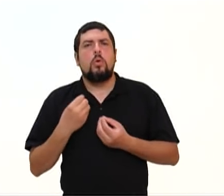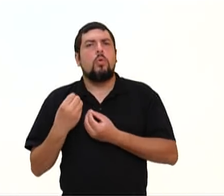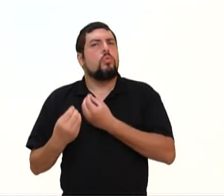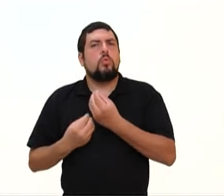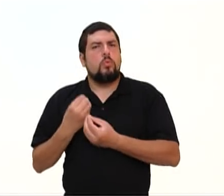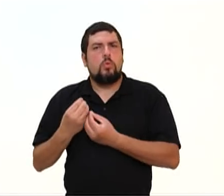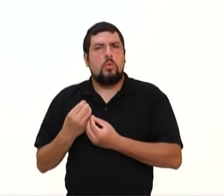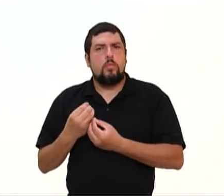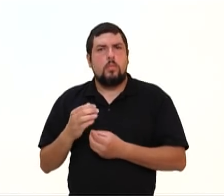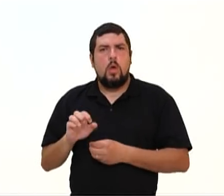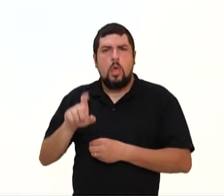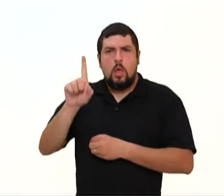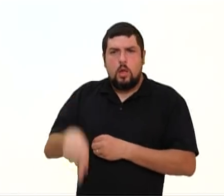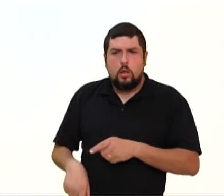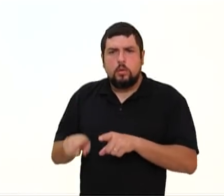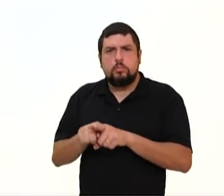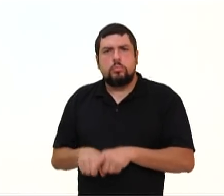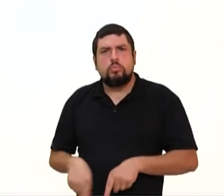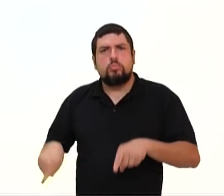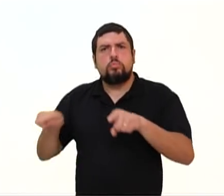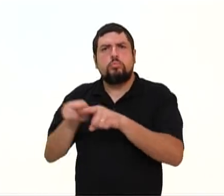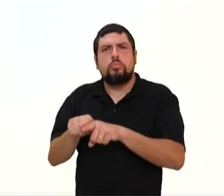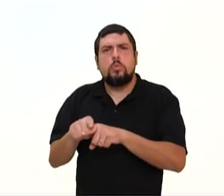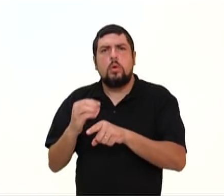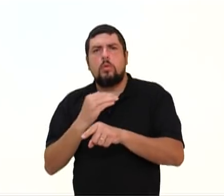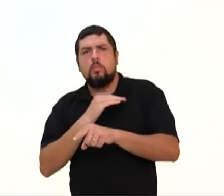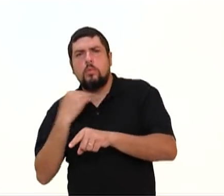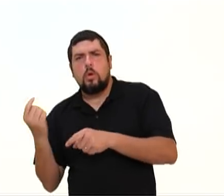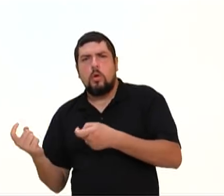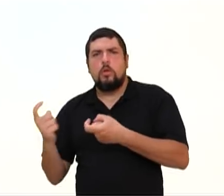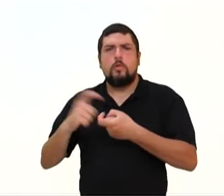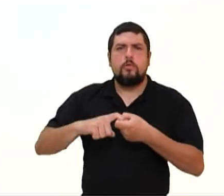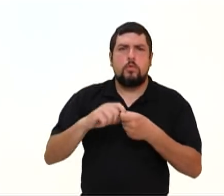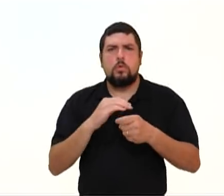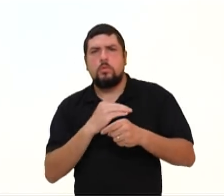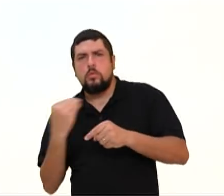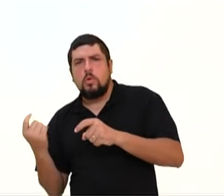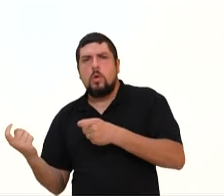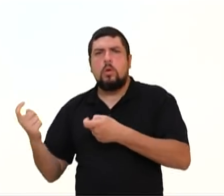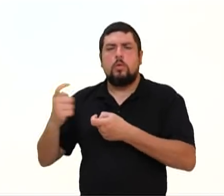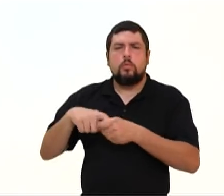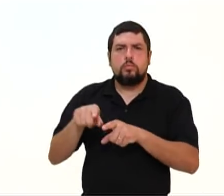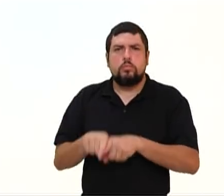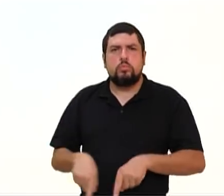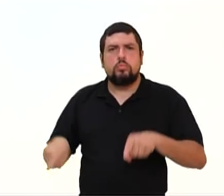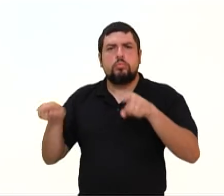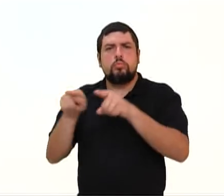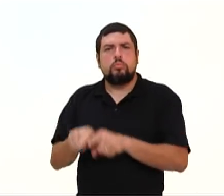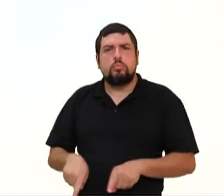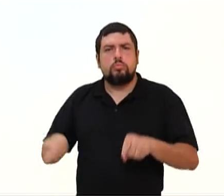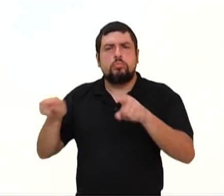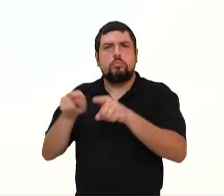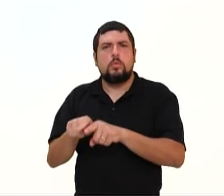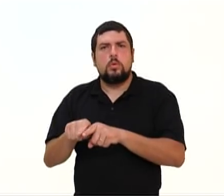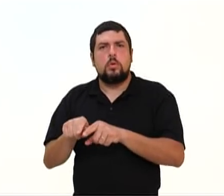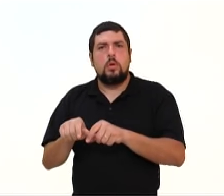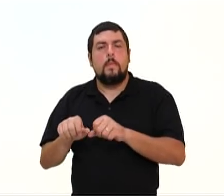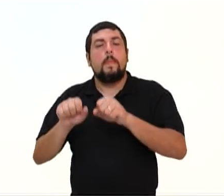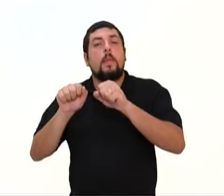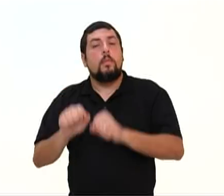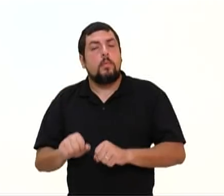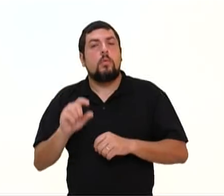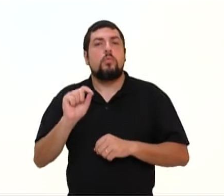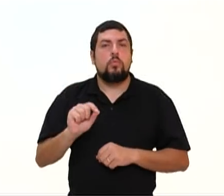eterno ciclo de reencarnações da alma e do curso da ação. A graça vem por meio de atos de sacrifício